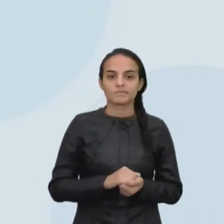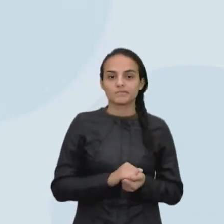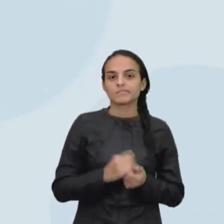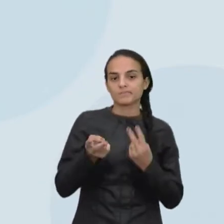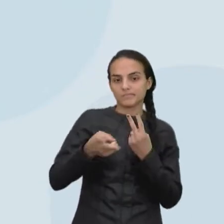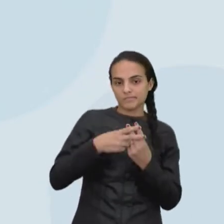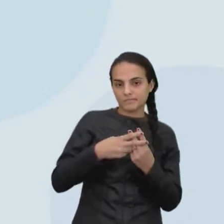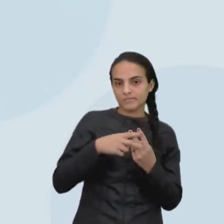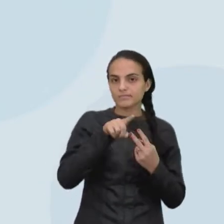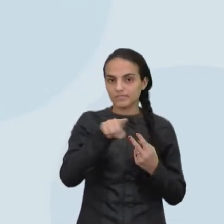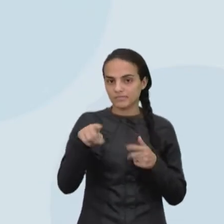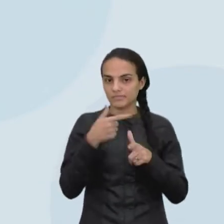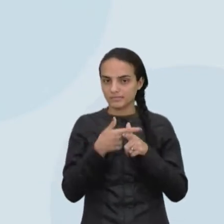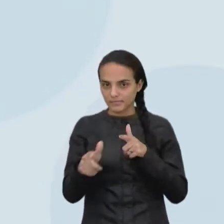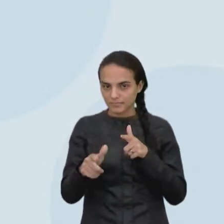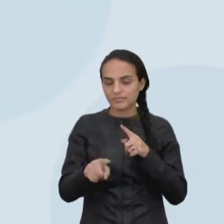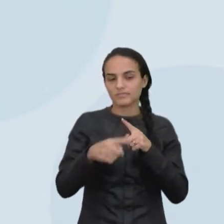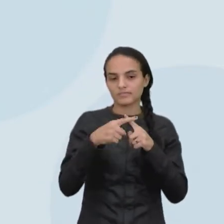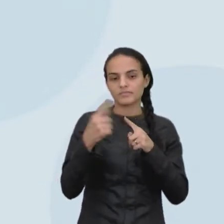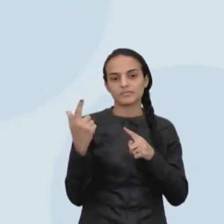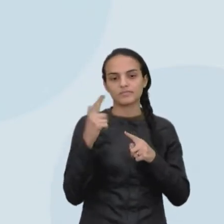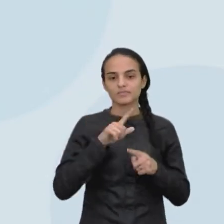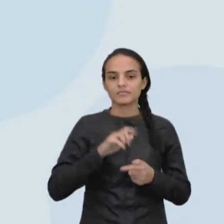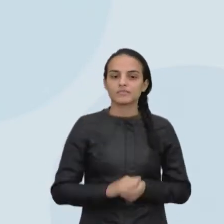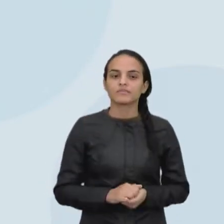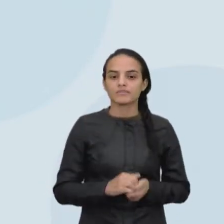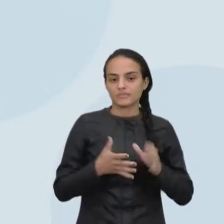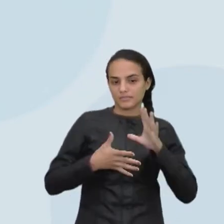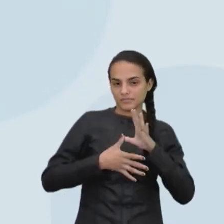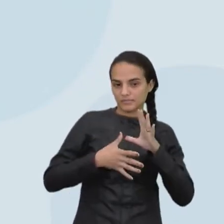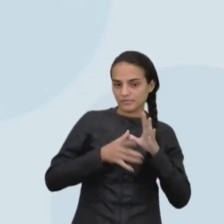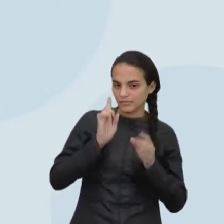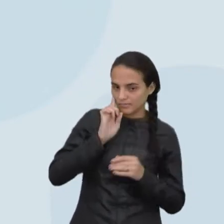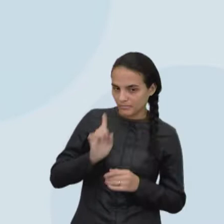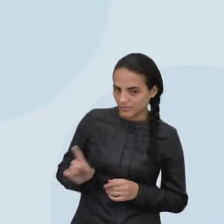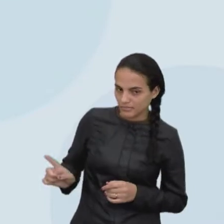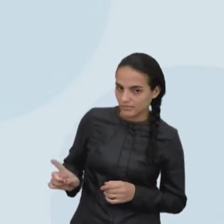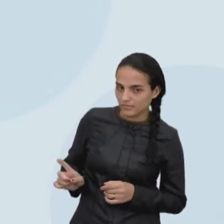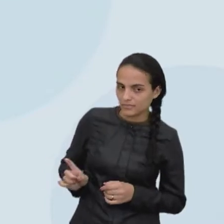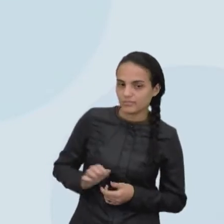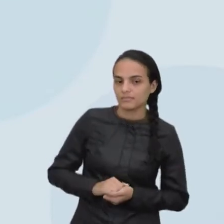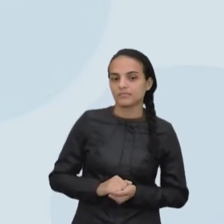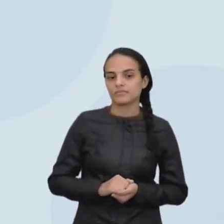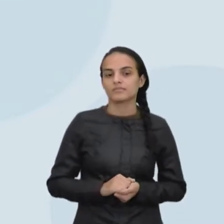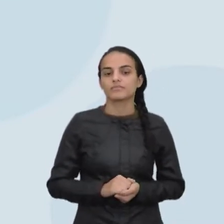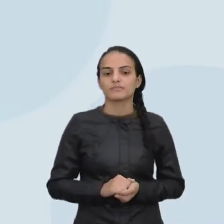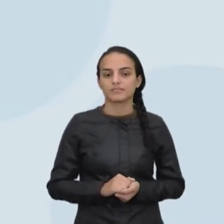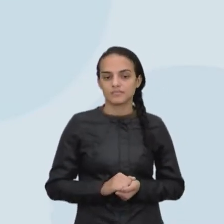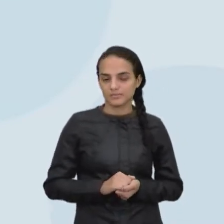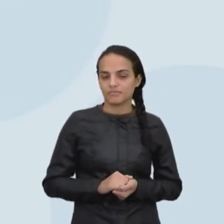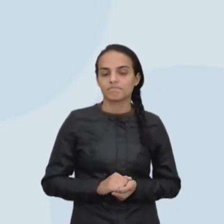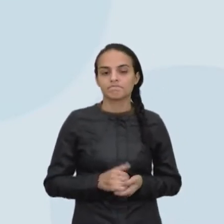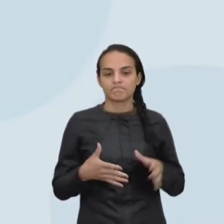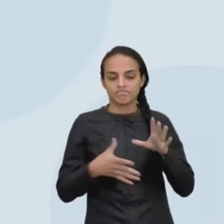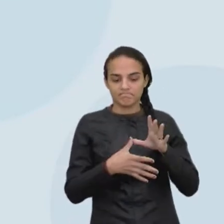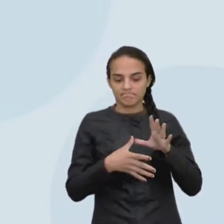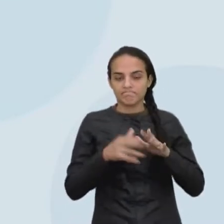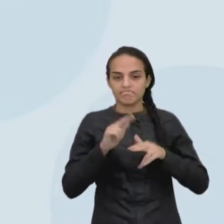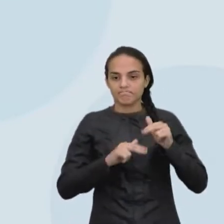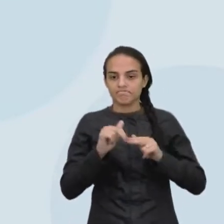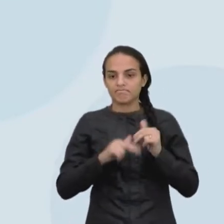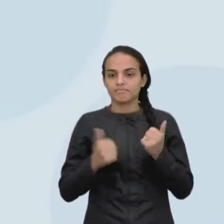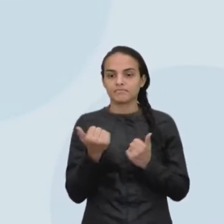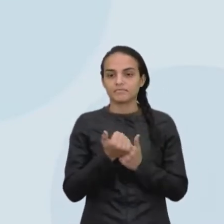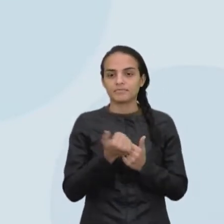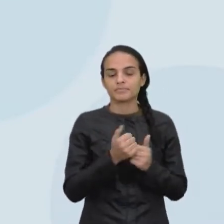Quem Divide Multiplica, e o nome do material, já tinha uma setinha aqui, então deixa eu apagar a minha. É o mapa, que é o material de apoio ao planejamento